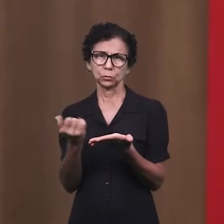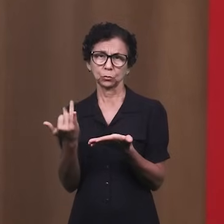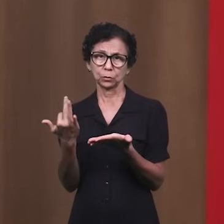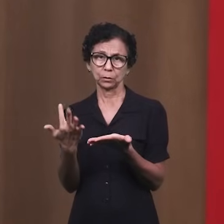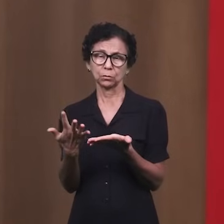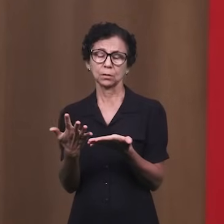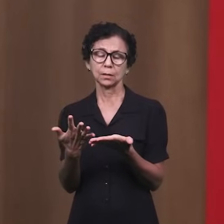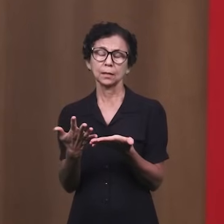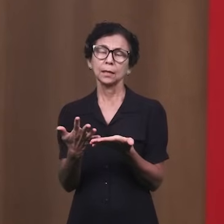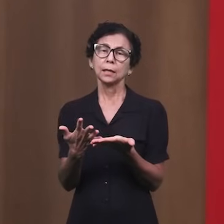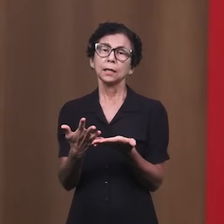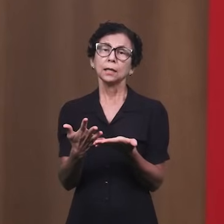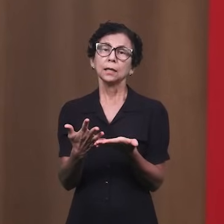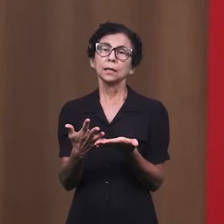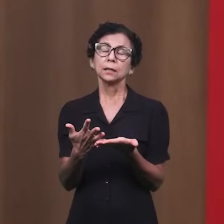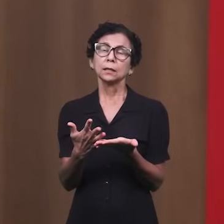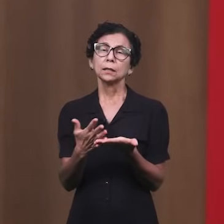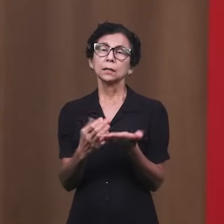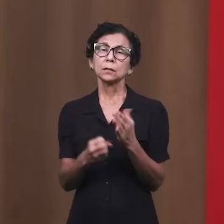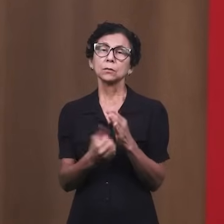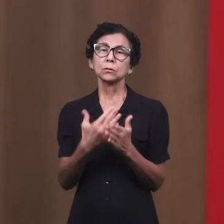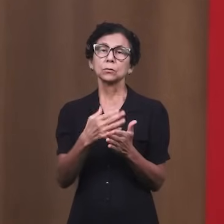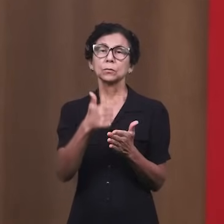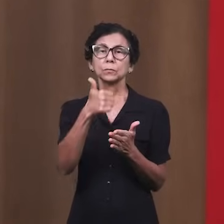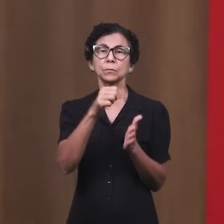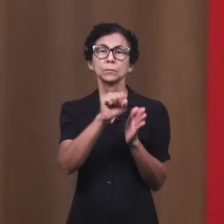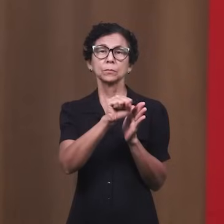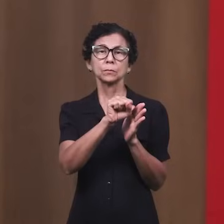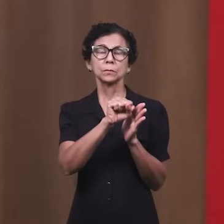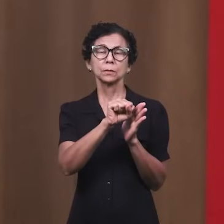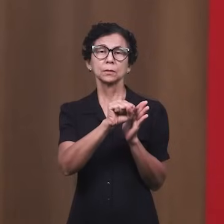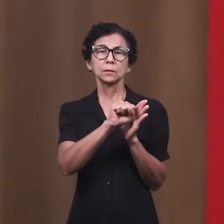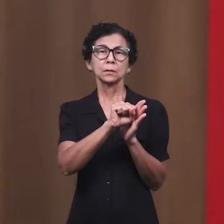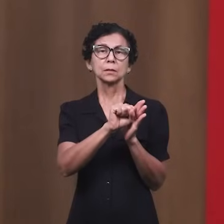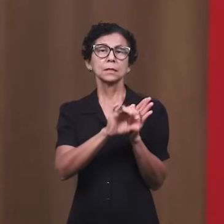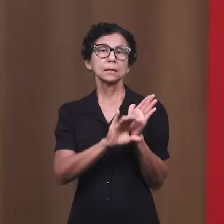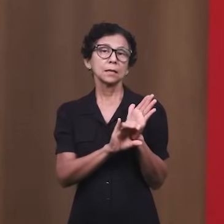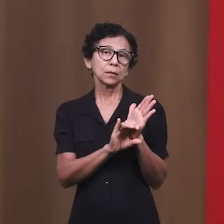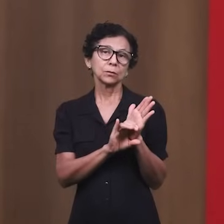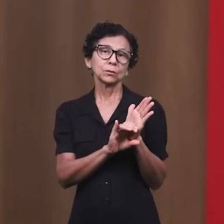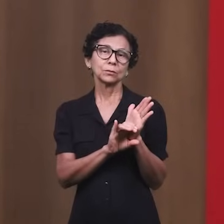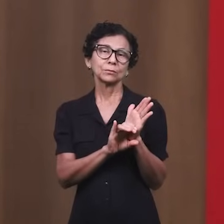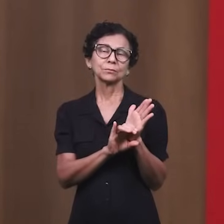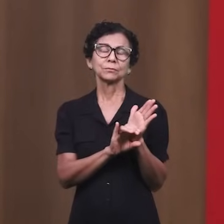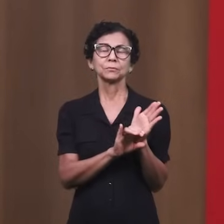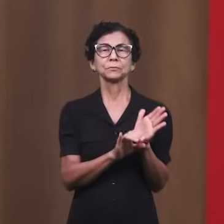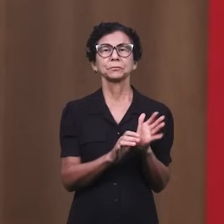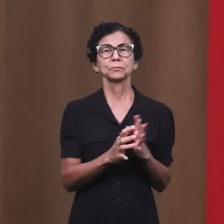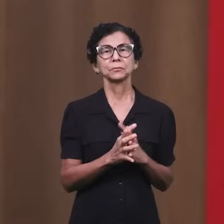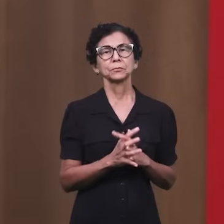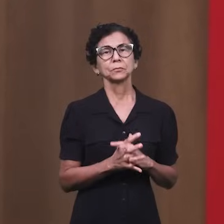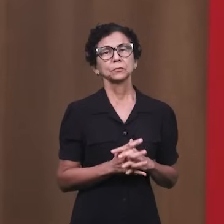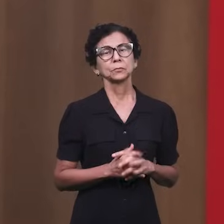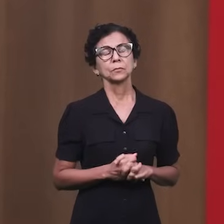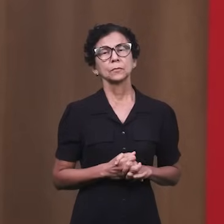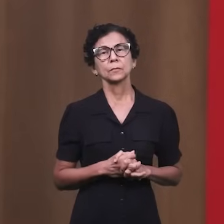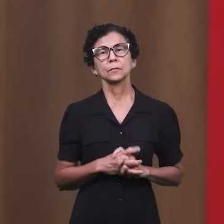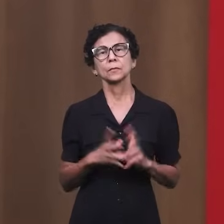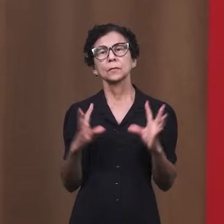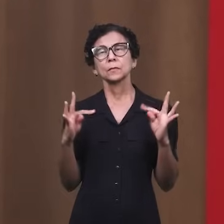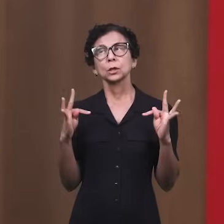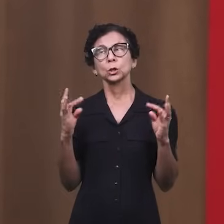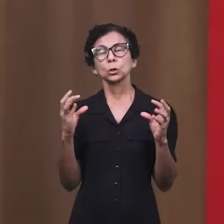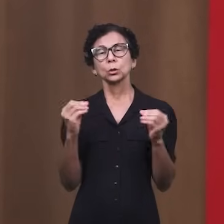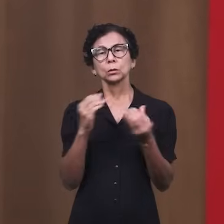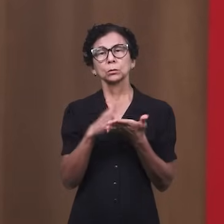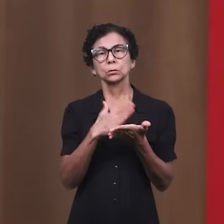isso eh que surgiu no primeiro século da nossa era então no primeiro século da nossa era eh todos